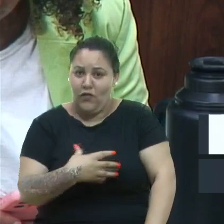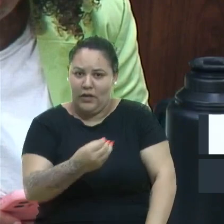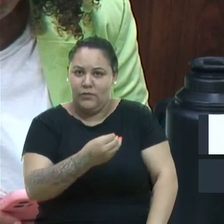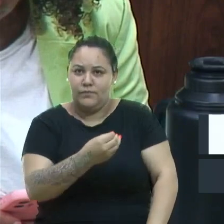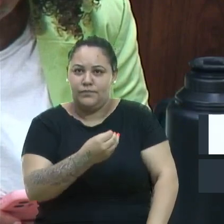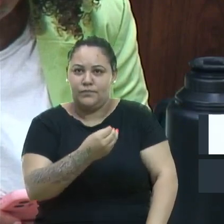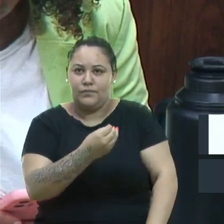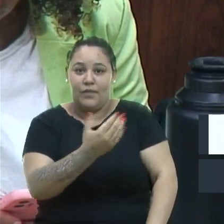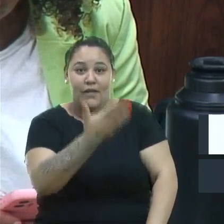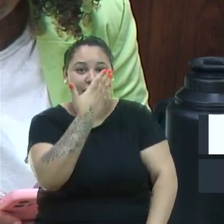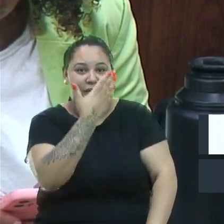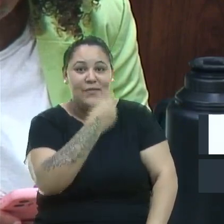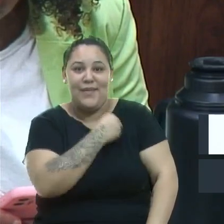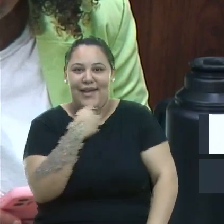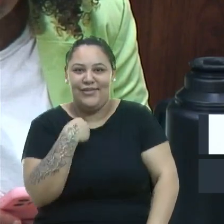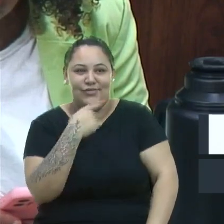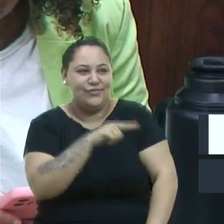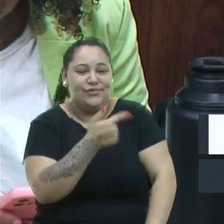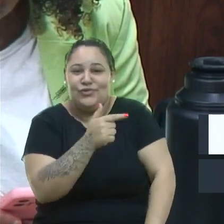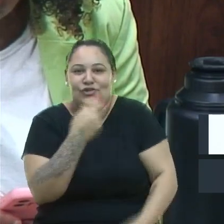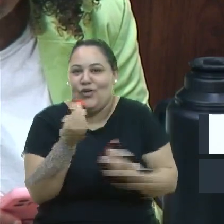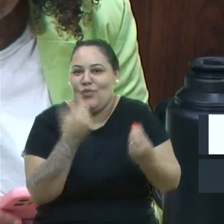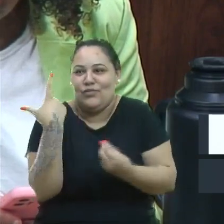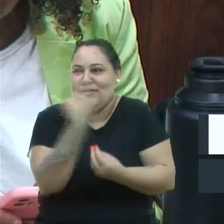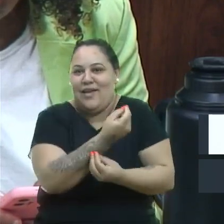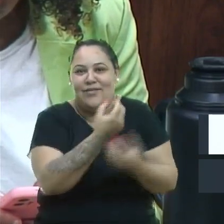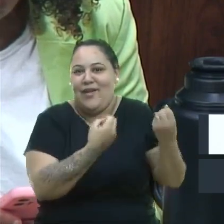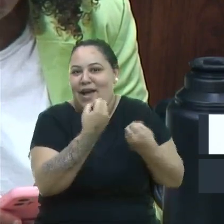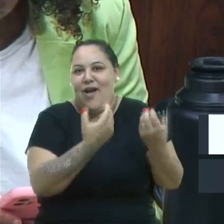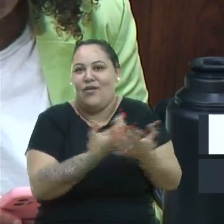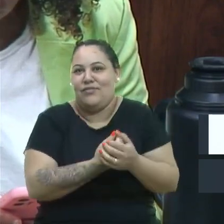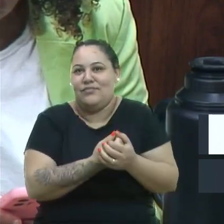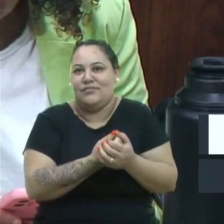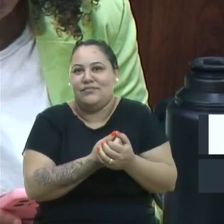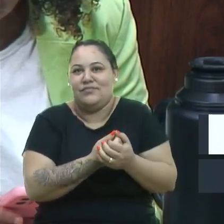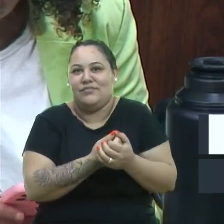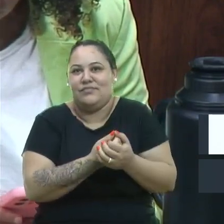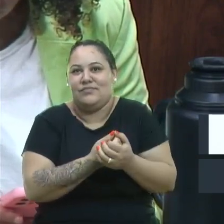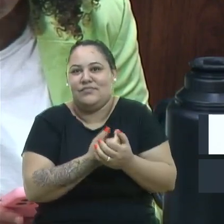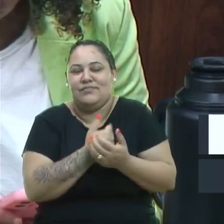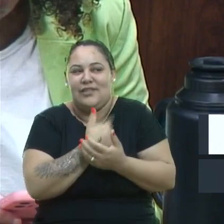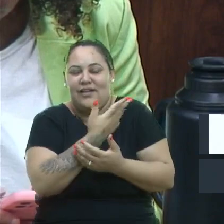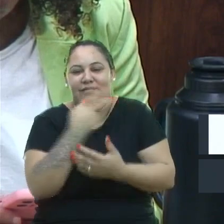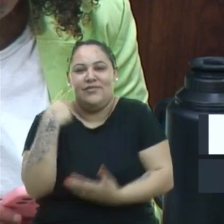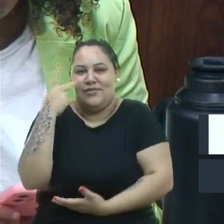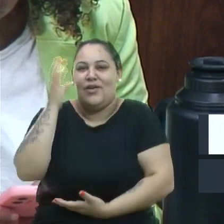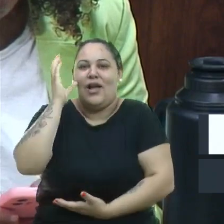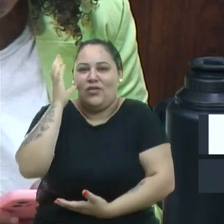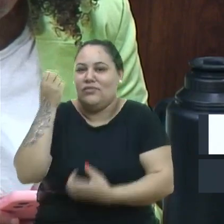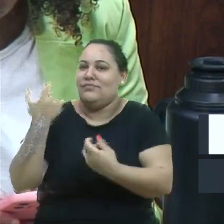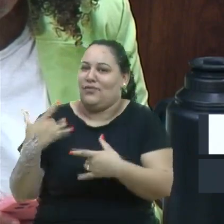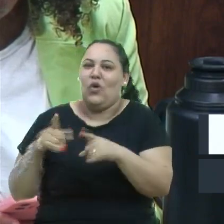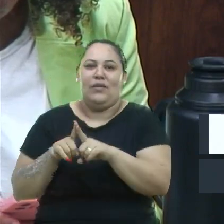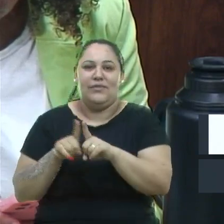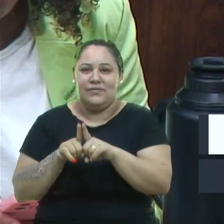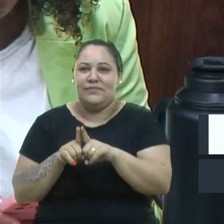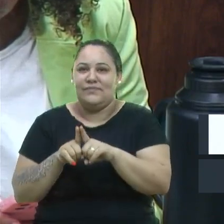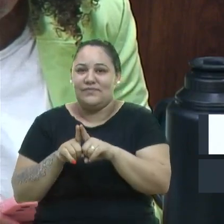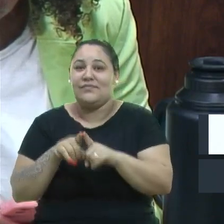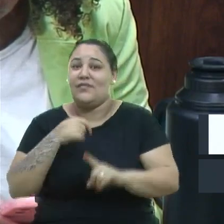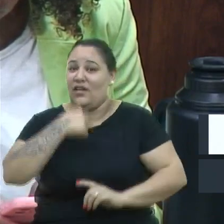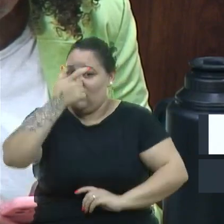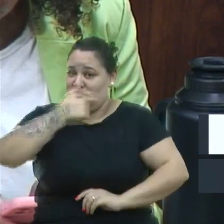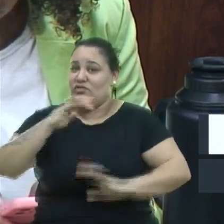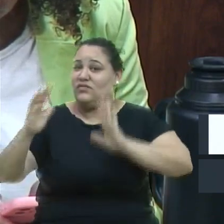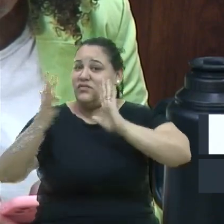tinha como desembarcar do carro. E eu acho que isso é um sinal, o vereador Cadori, né, levantou isso, e nós vamos enfrentar